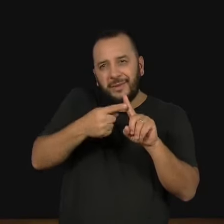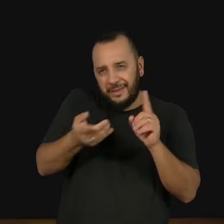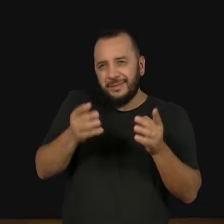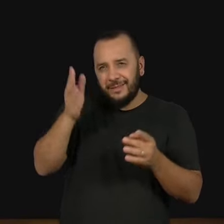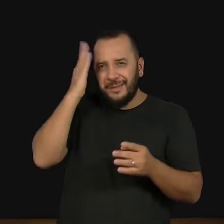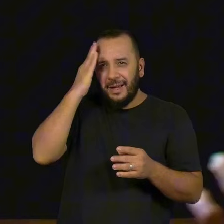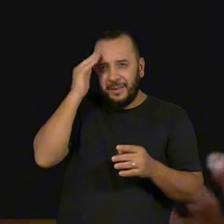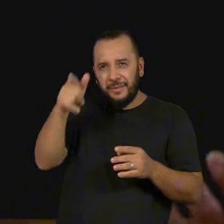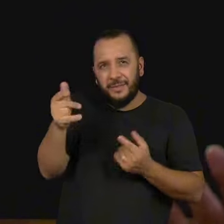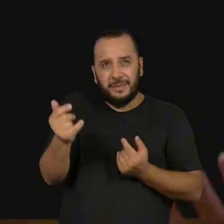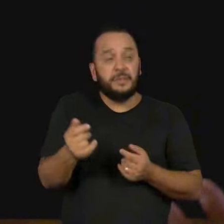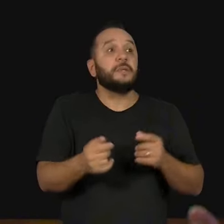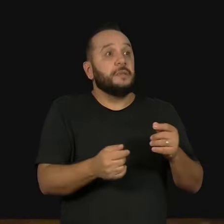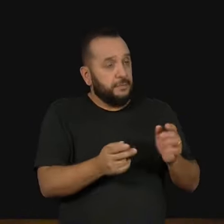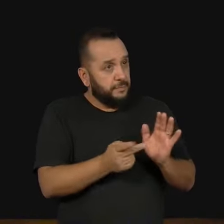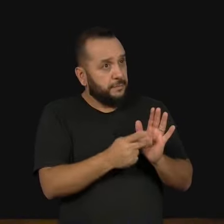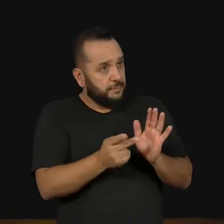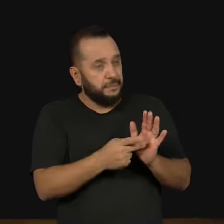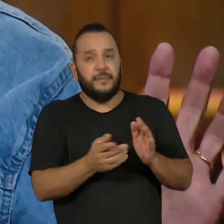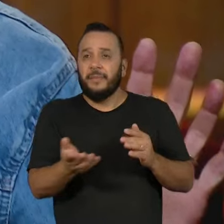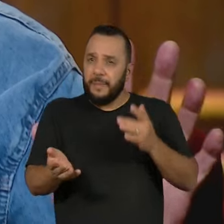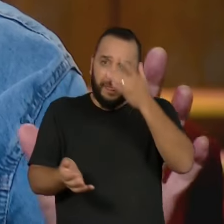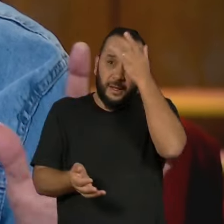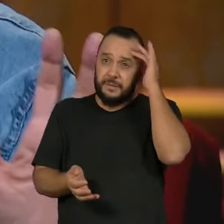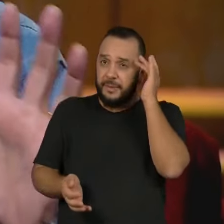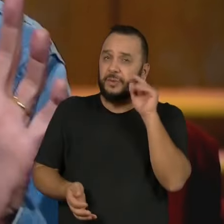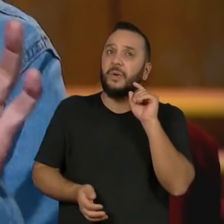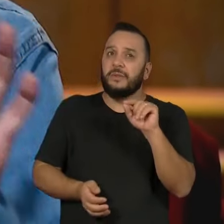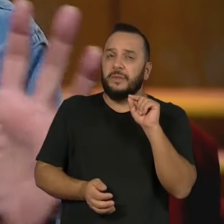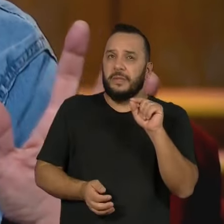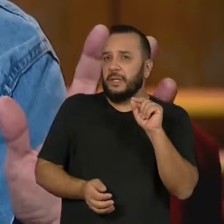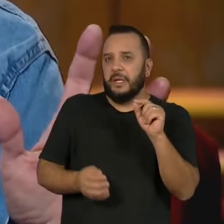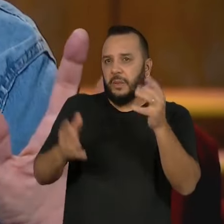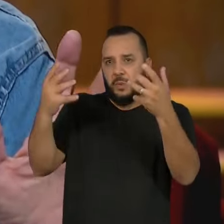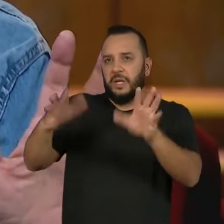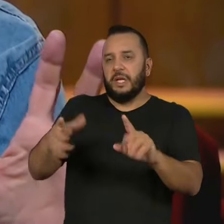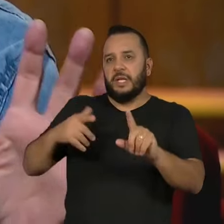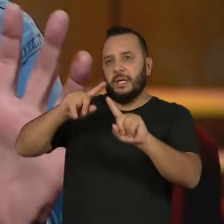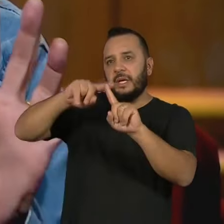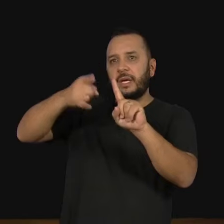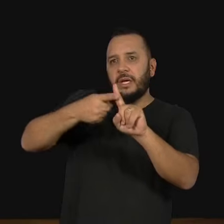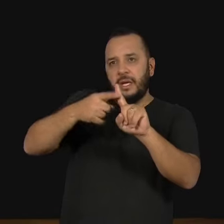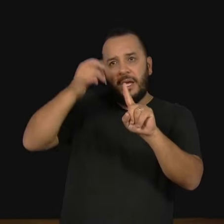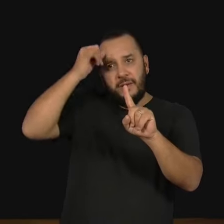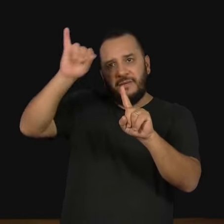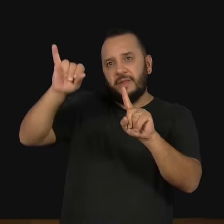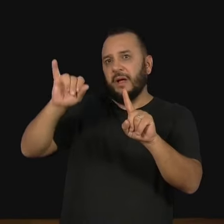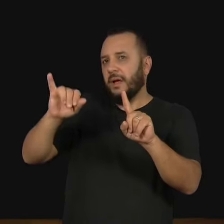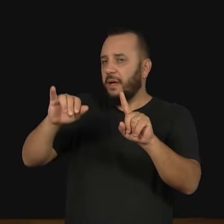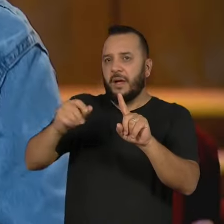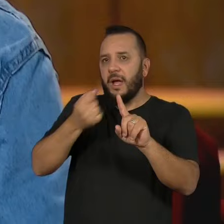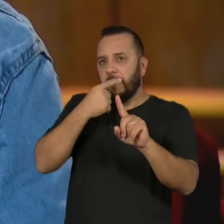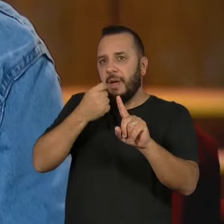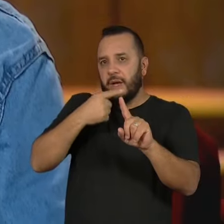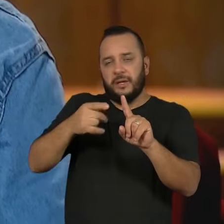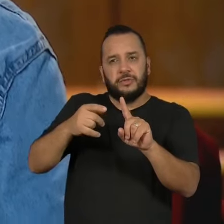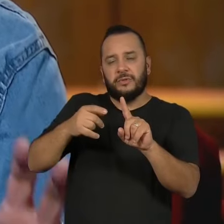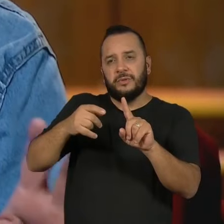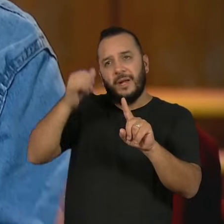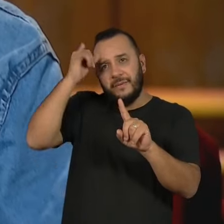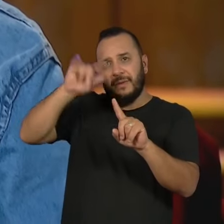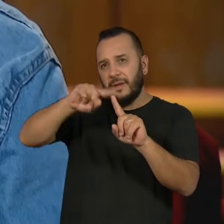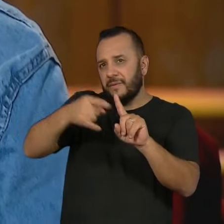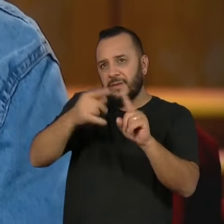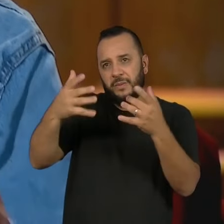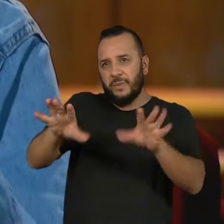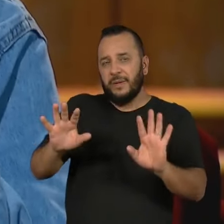L as pessoas as pessoas rejeitavam aquil era uma polêmica isso não quero não quero tocar no assunto eu me lembro